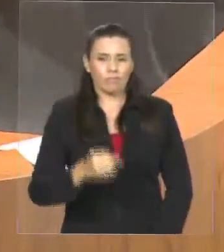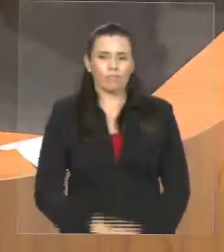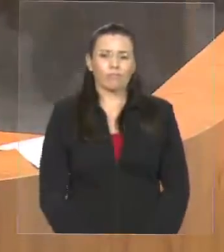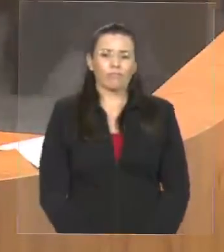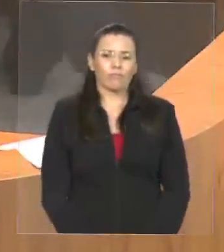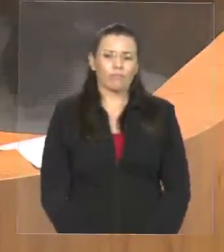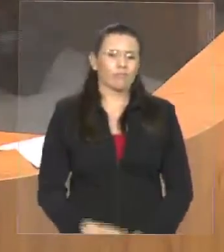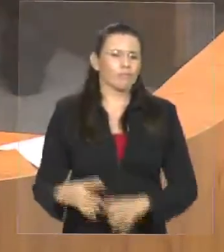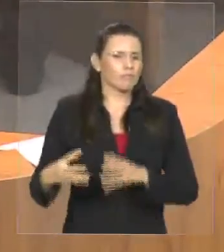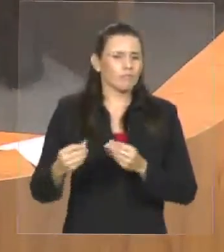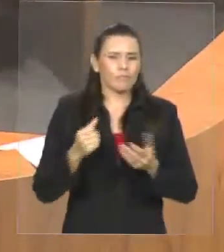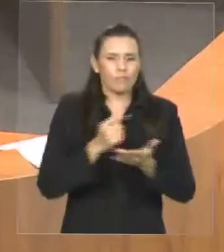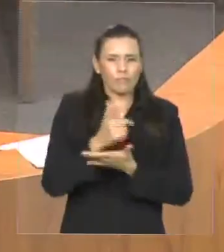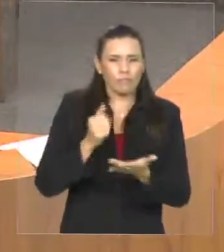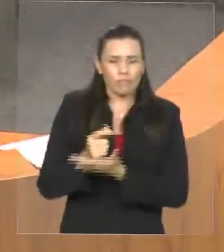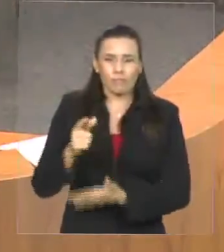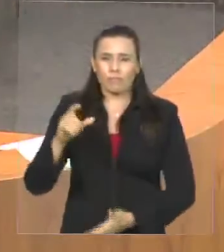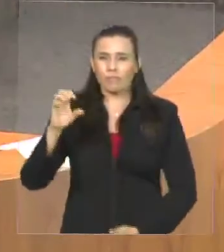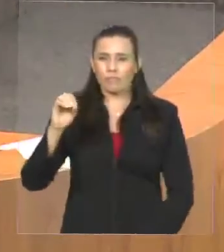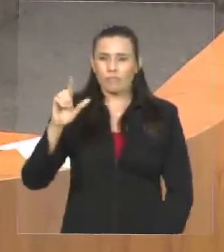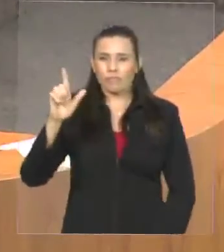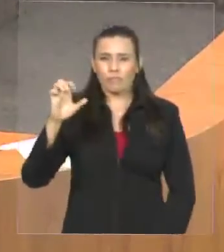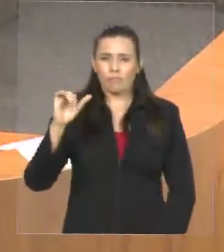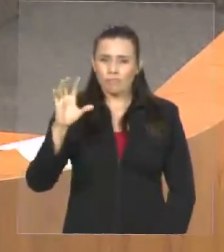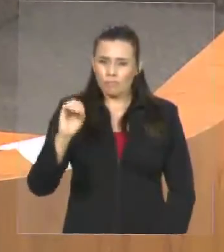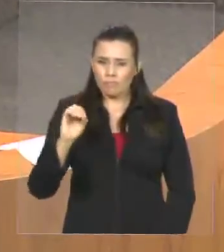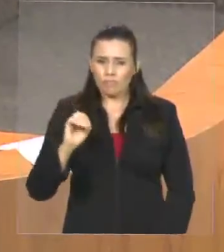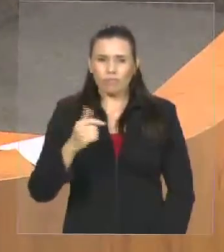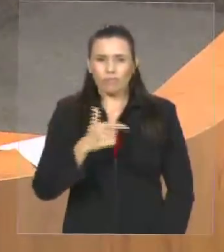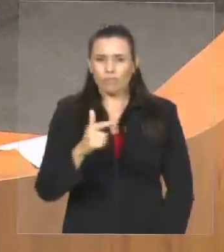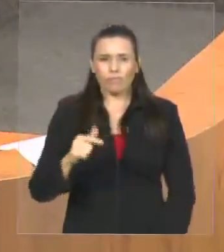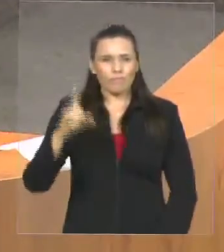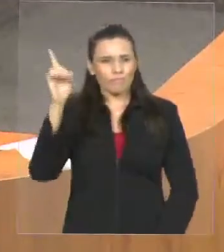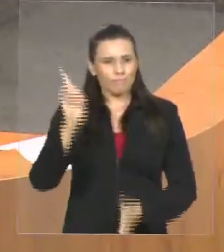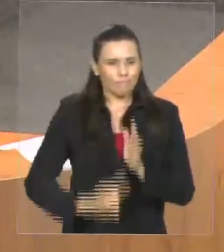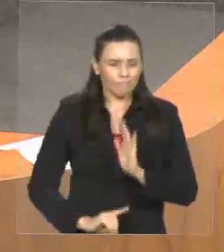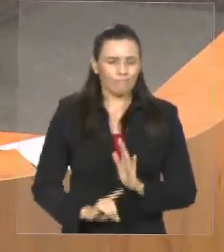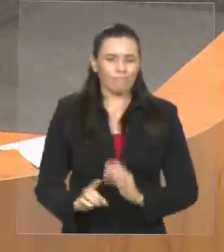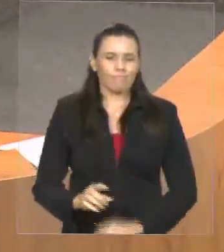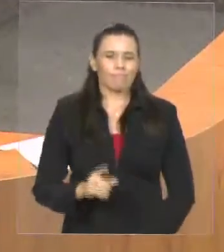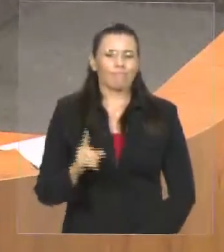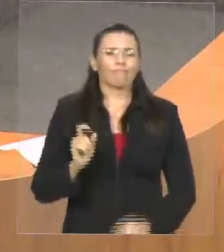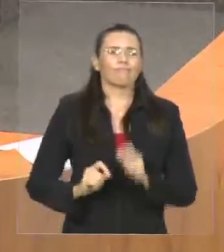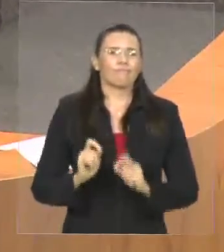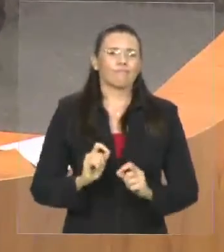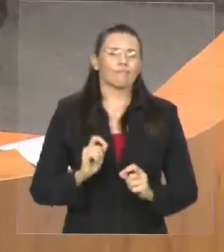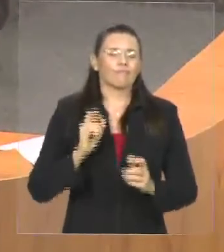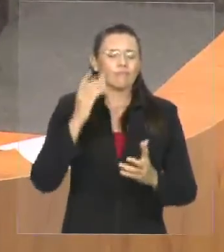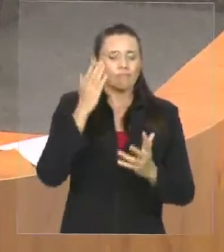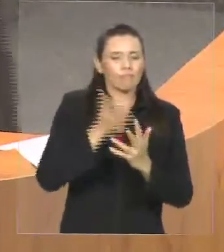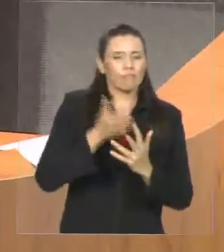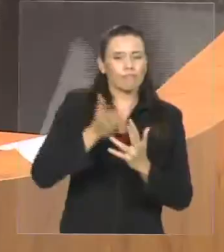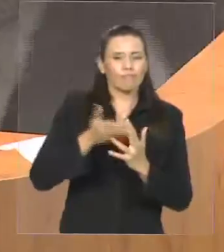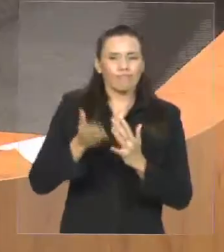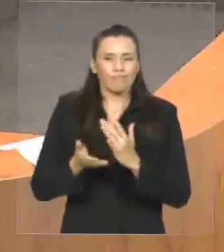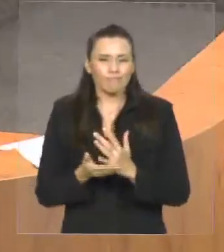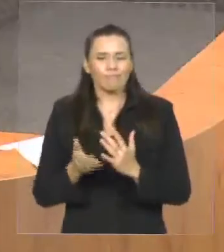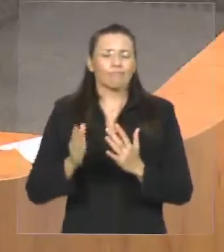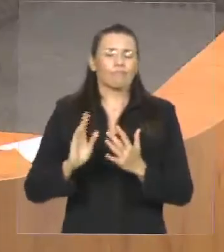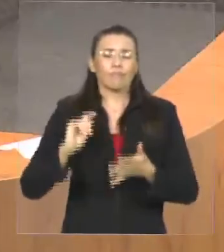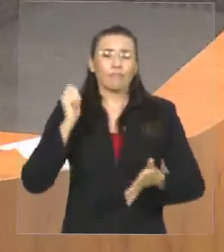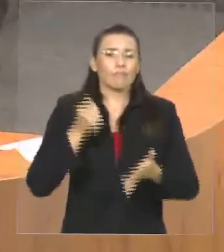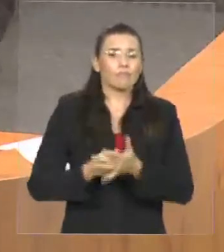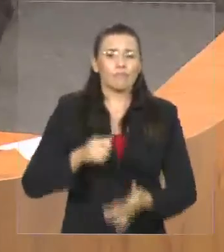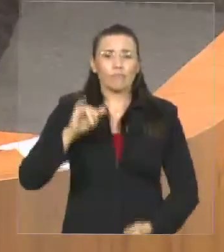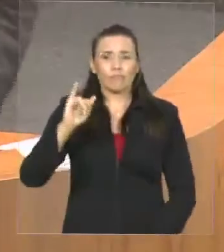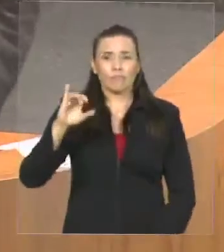de óleo combustível não terão mais o direito ao diferimento do lançamento e do pagamento do ICMS, com a exceção